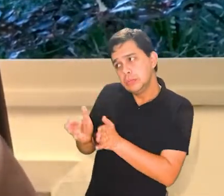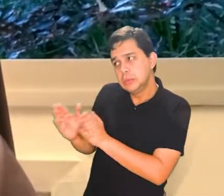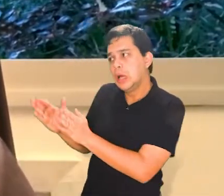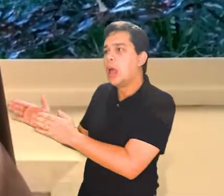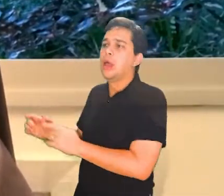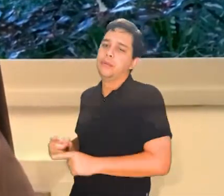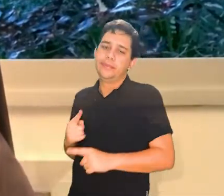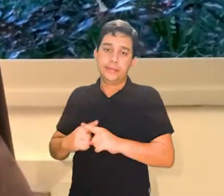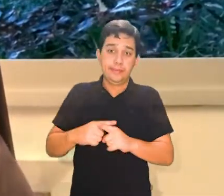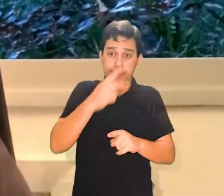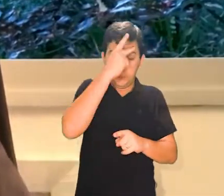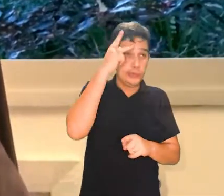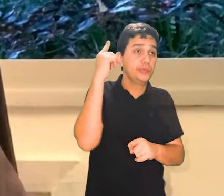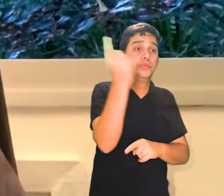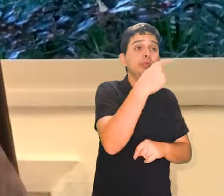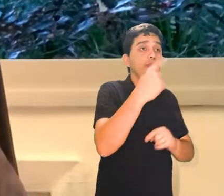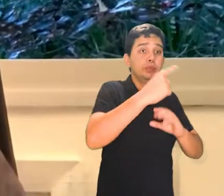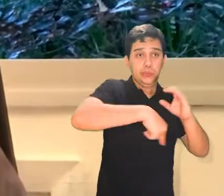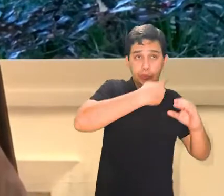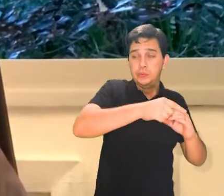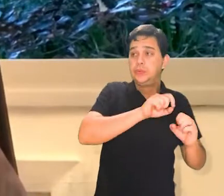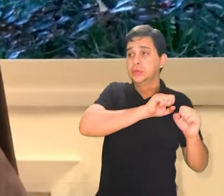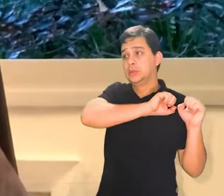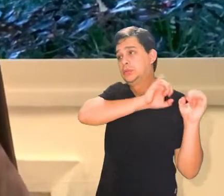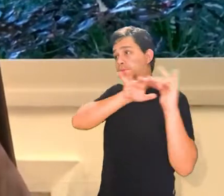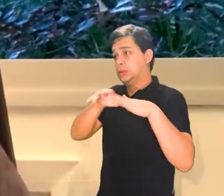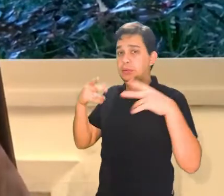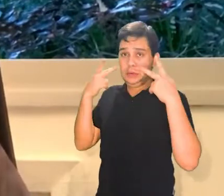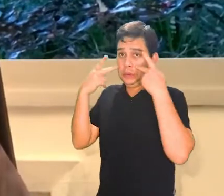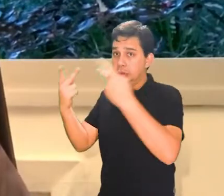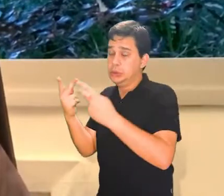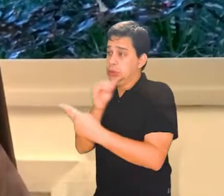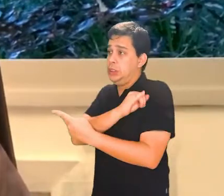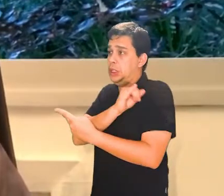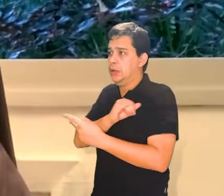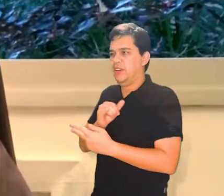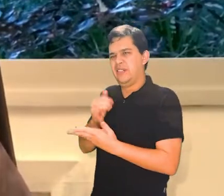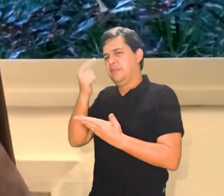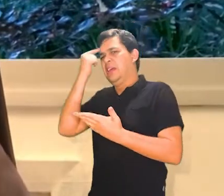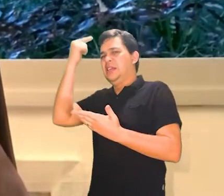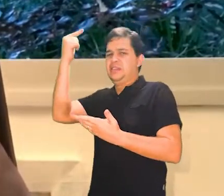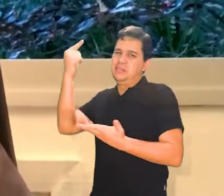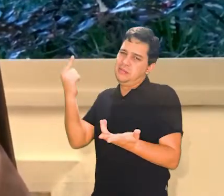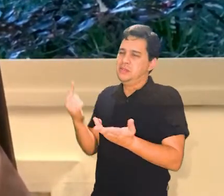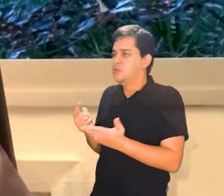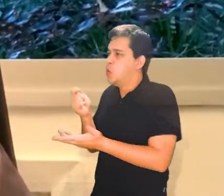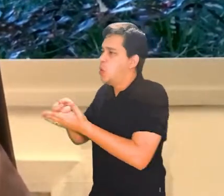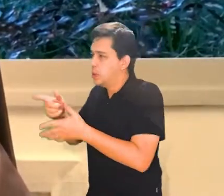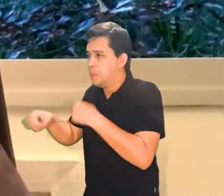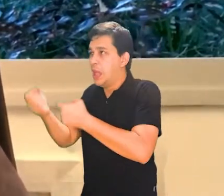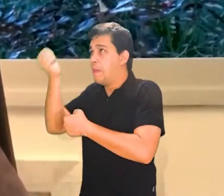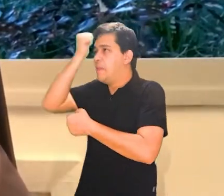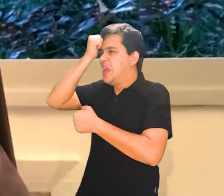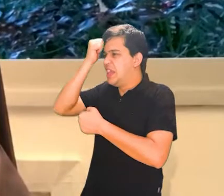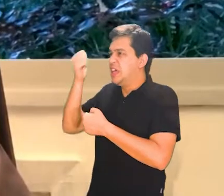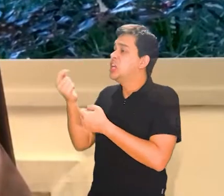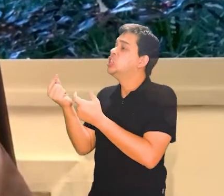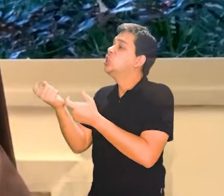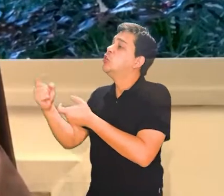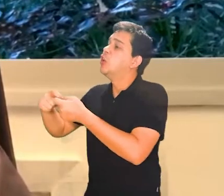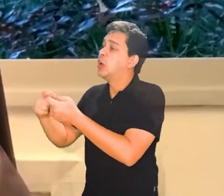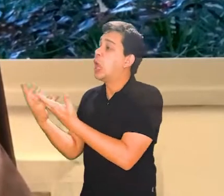o que pode ser comparado a um verdadeiro calote contra quem fez o pagamento e que está